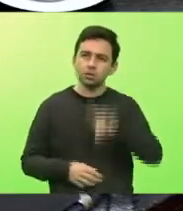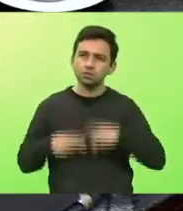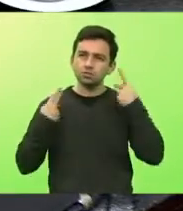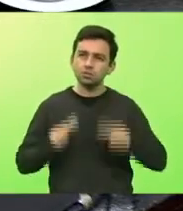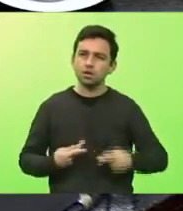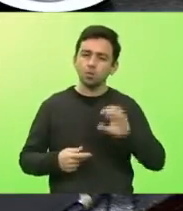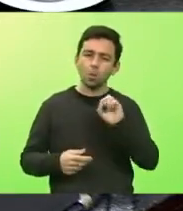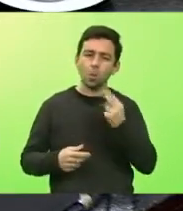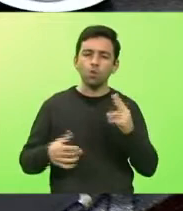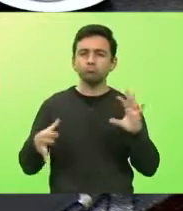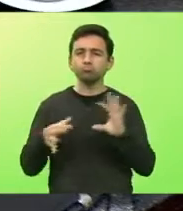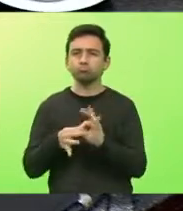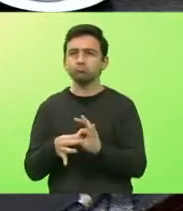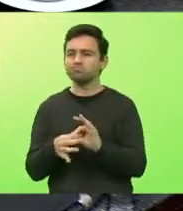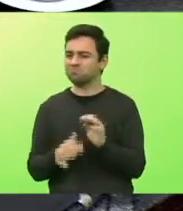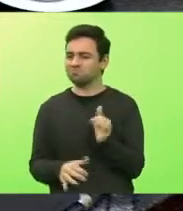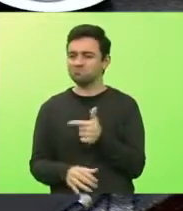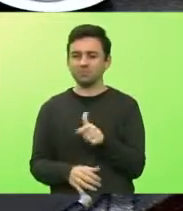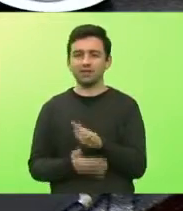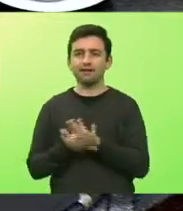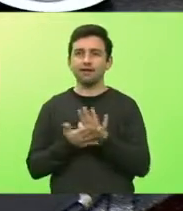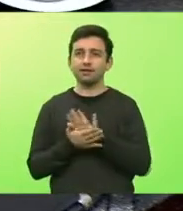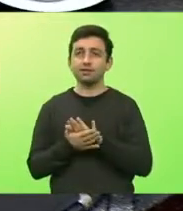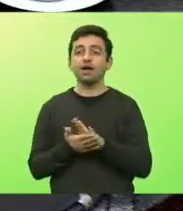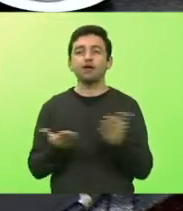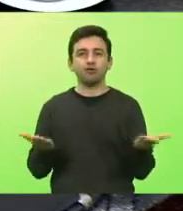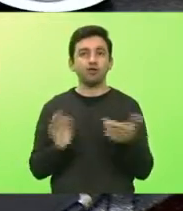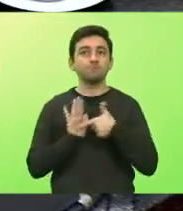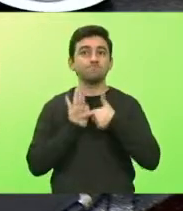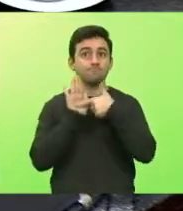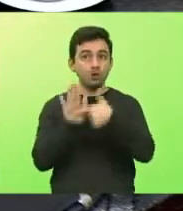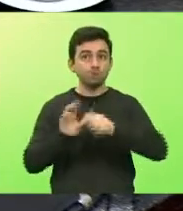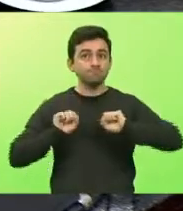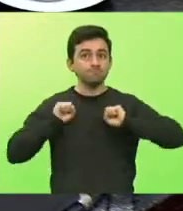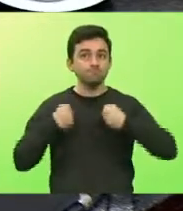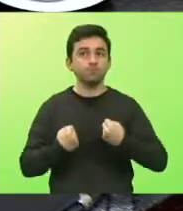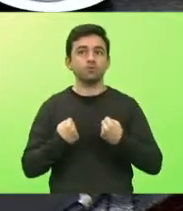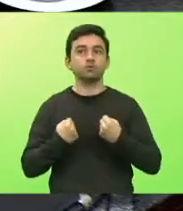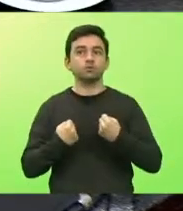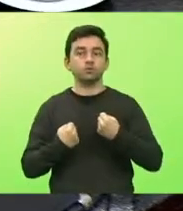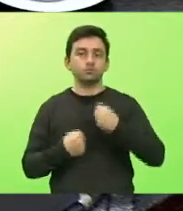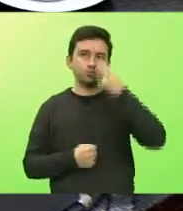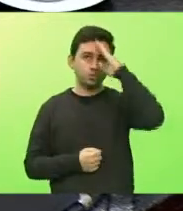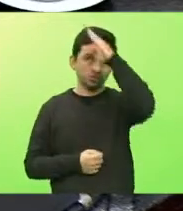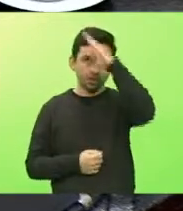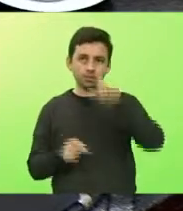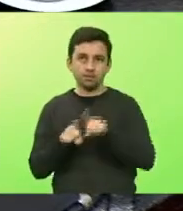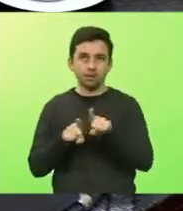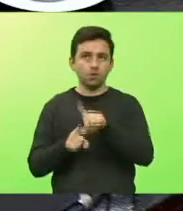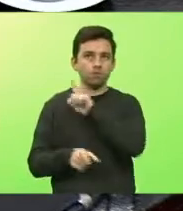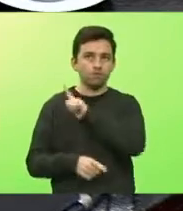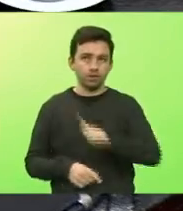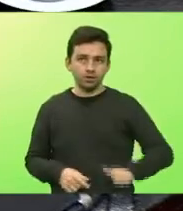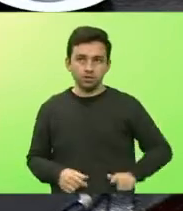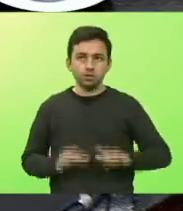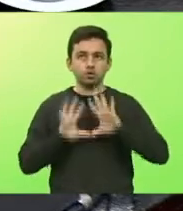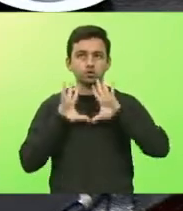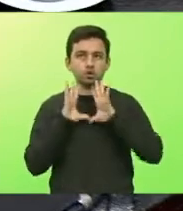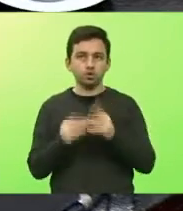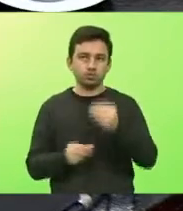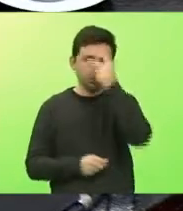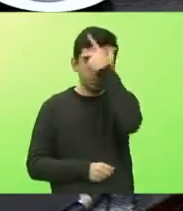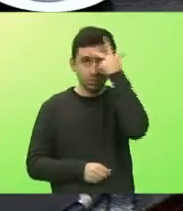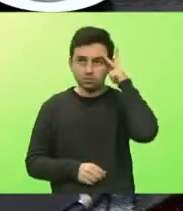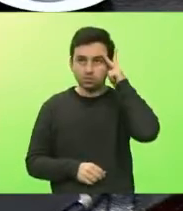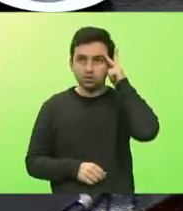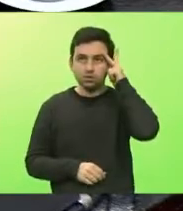Ministério. Então, essa é uma demonstração da dedicação do presidente Bolsonaro e do seu governo com todas as pessoas. Nós